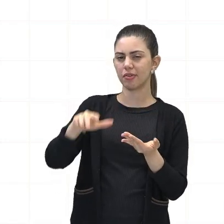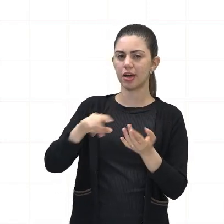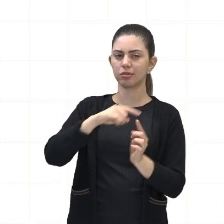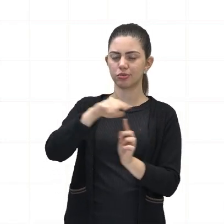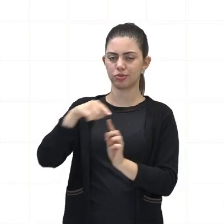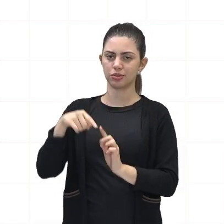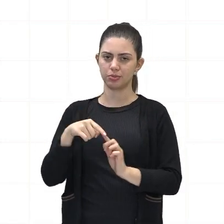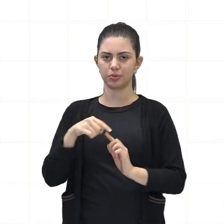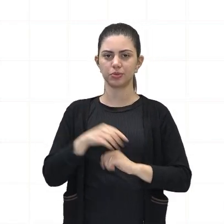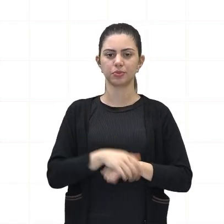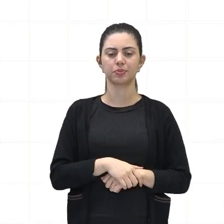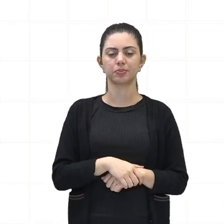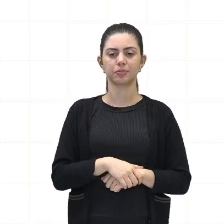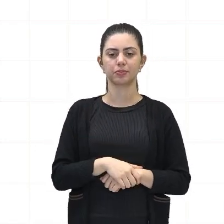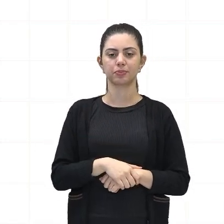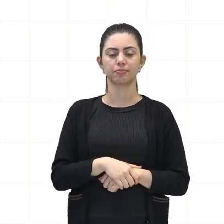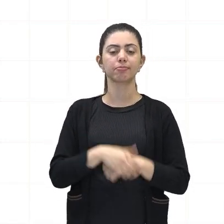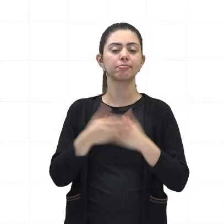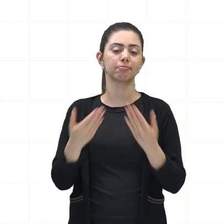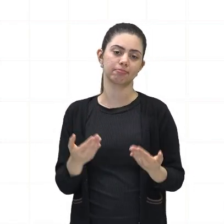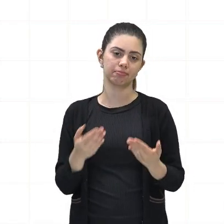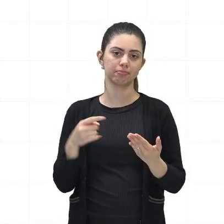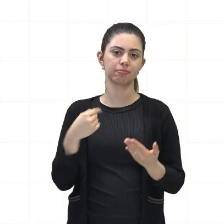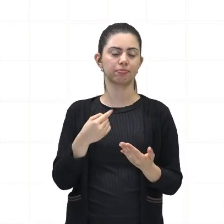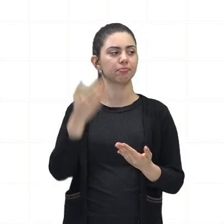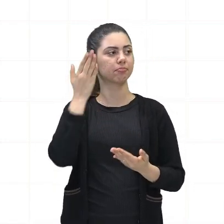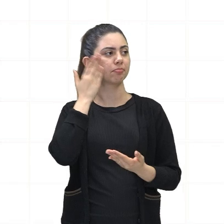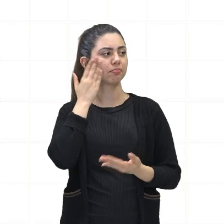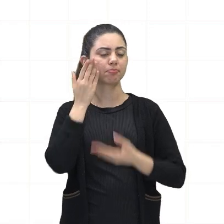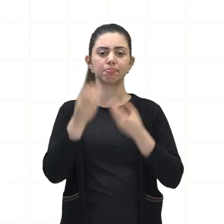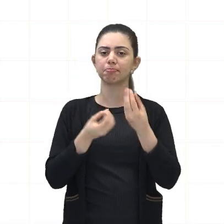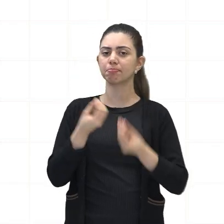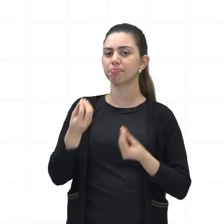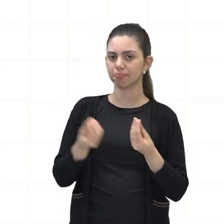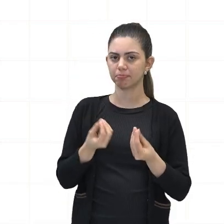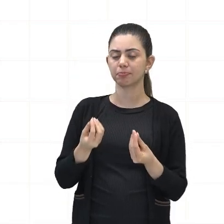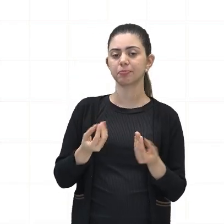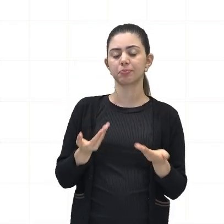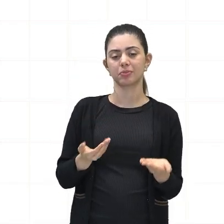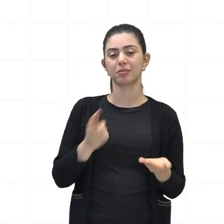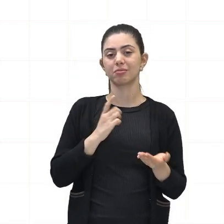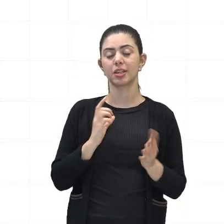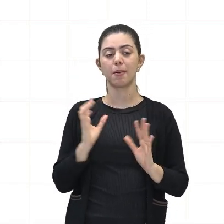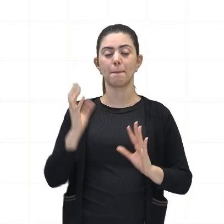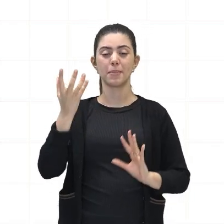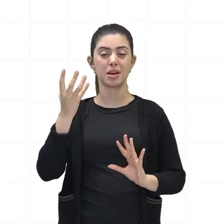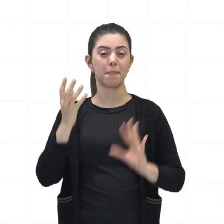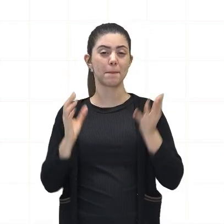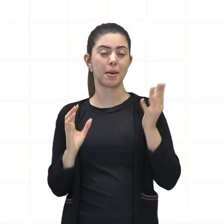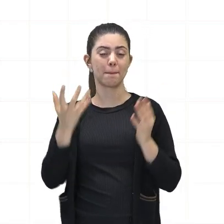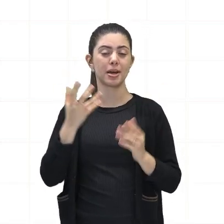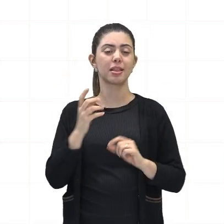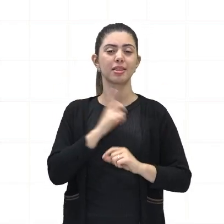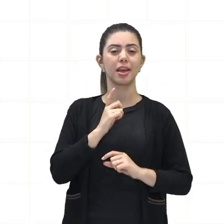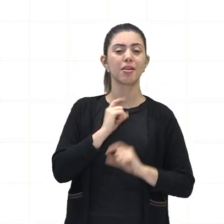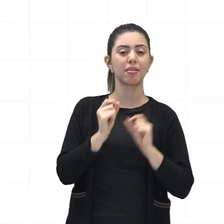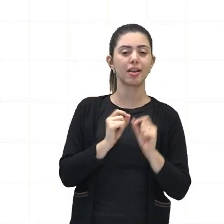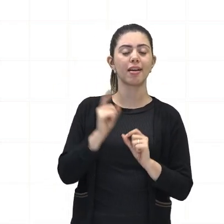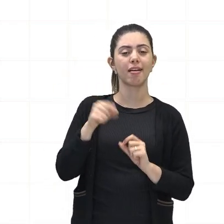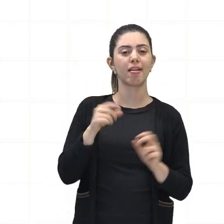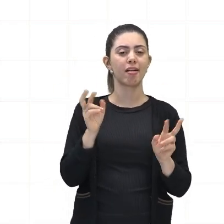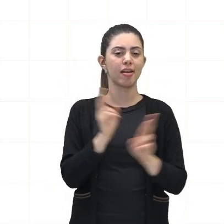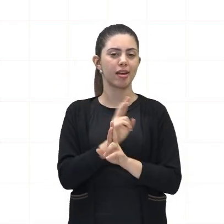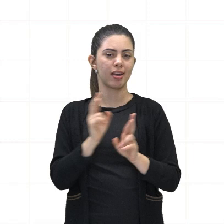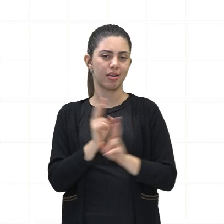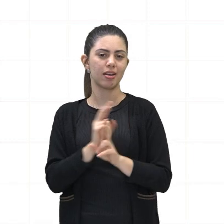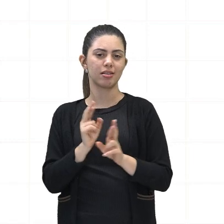bom? Por muitas das vezes, né, vai haver uma relação